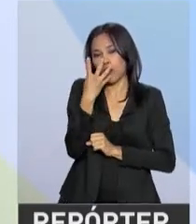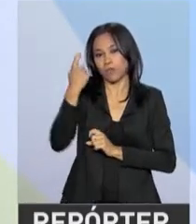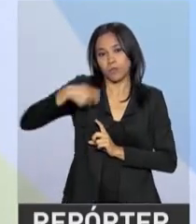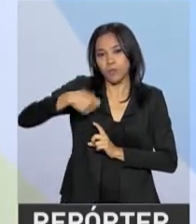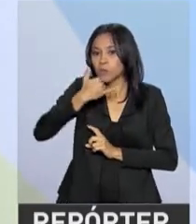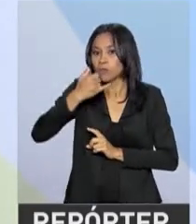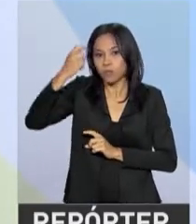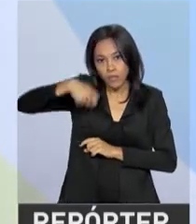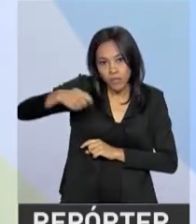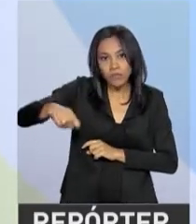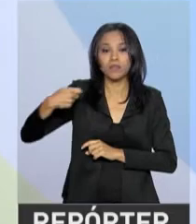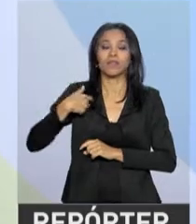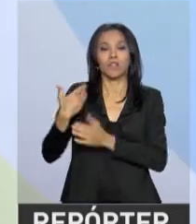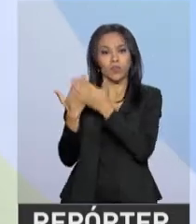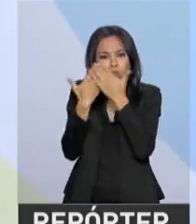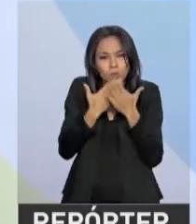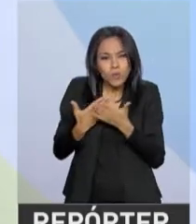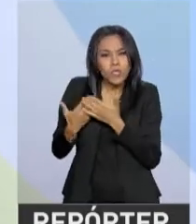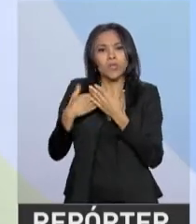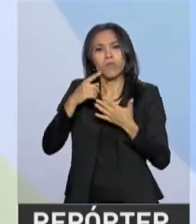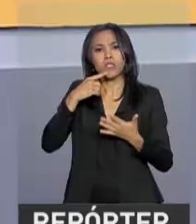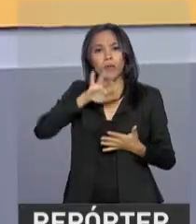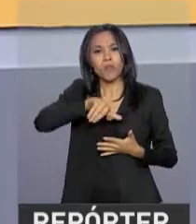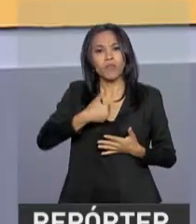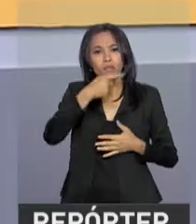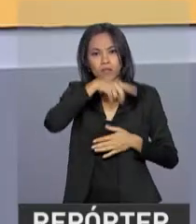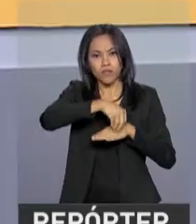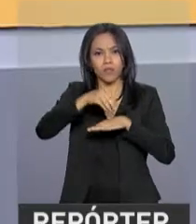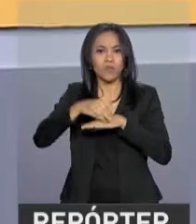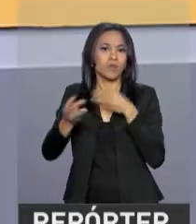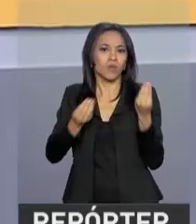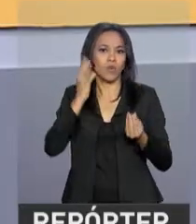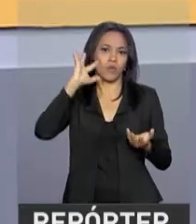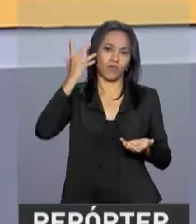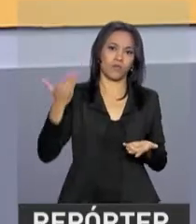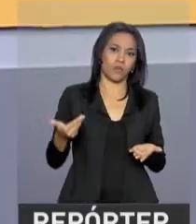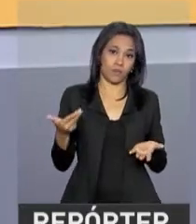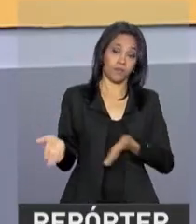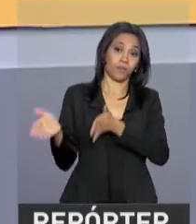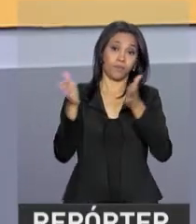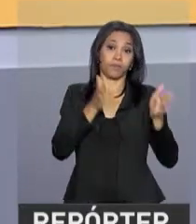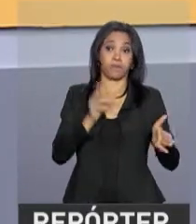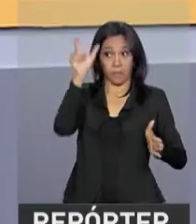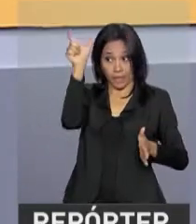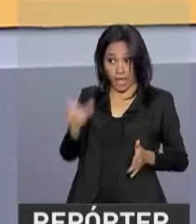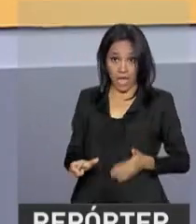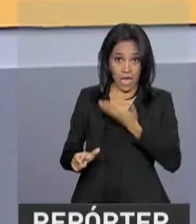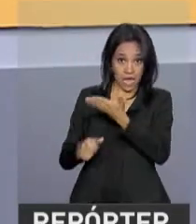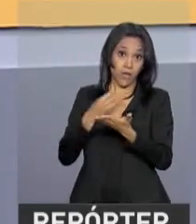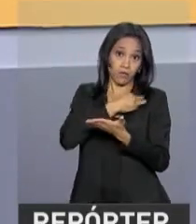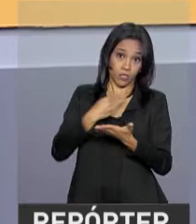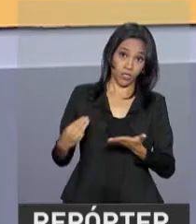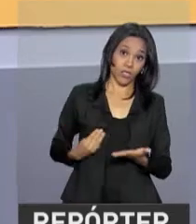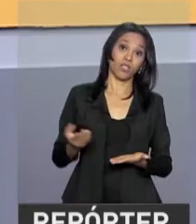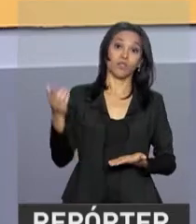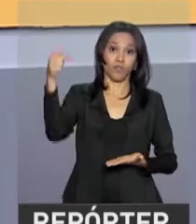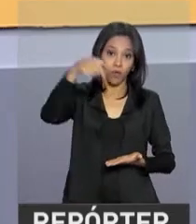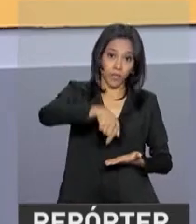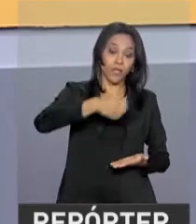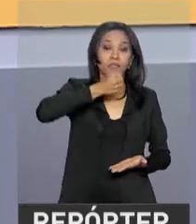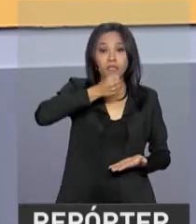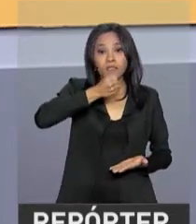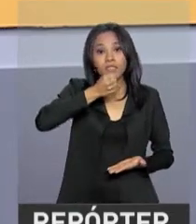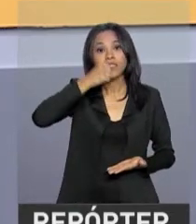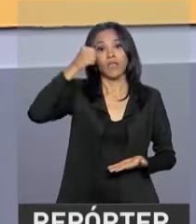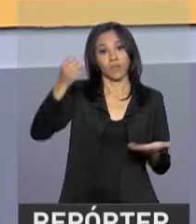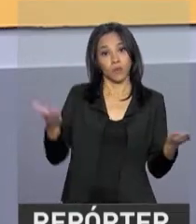ea espelho para que a gente possa se aproveitar alexandre baldy foi o entrevistado do programa por dentro do governo